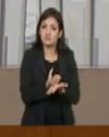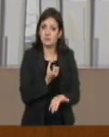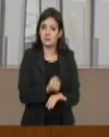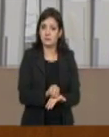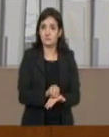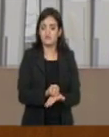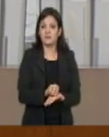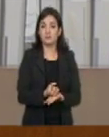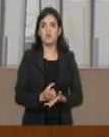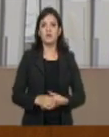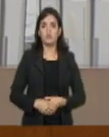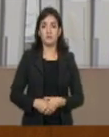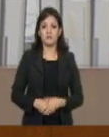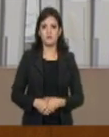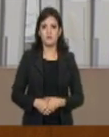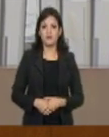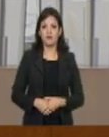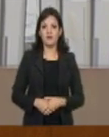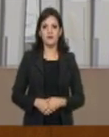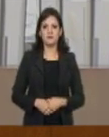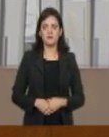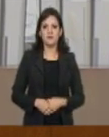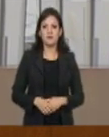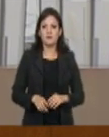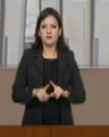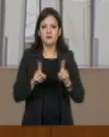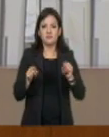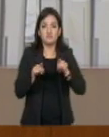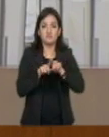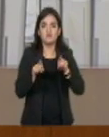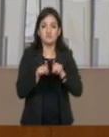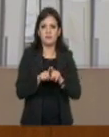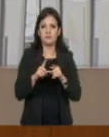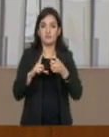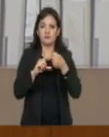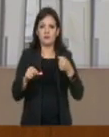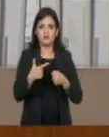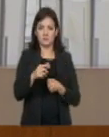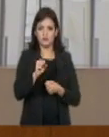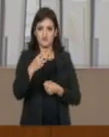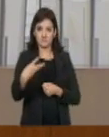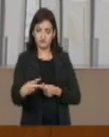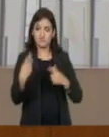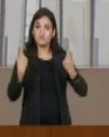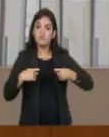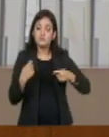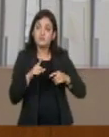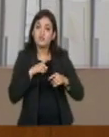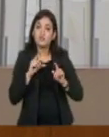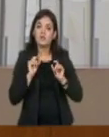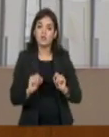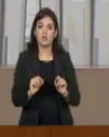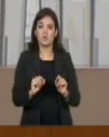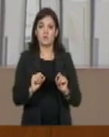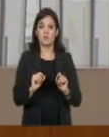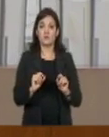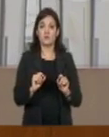Não obstante o foco seja a constitucionalidade 283, é necessário abordar a especificidade do Tribunal do Júri